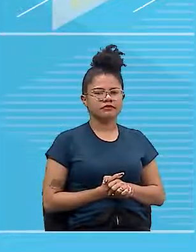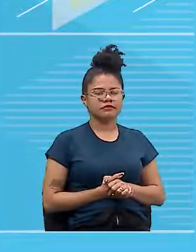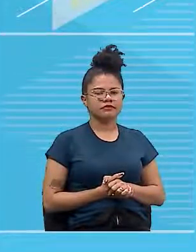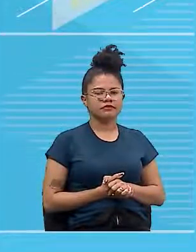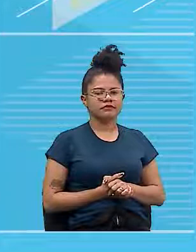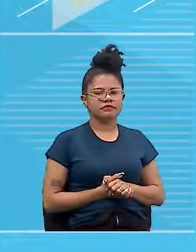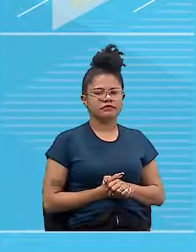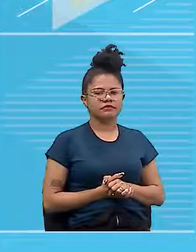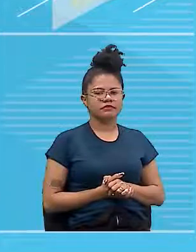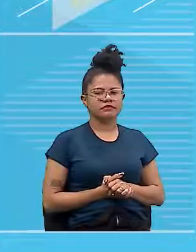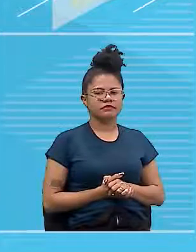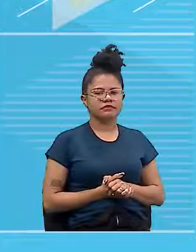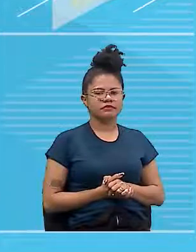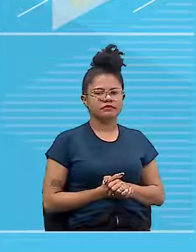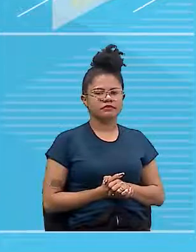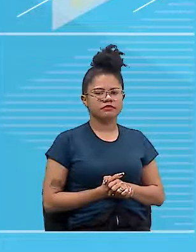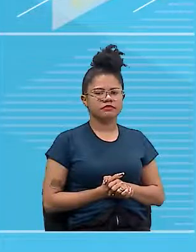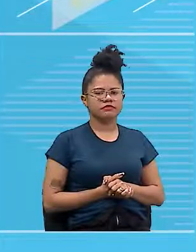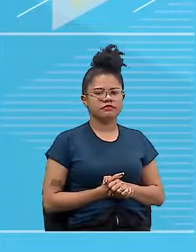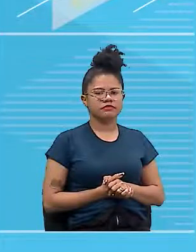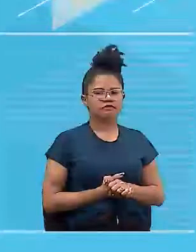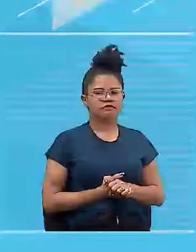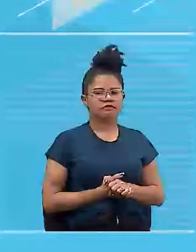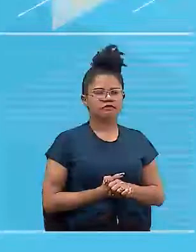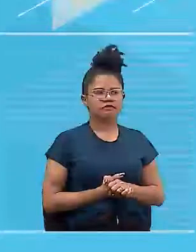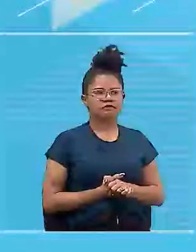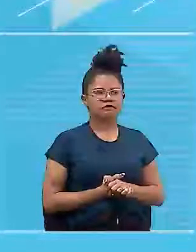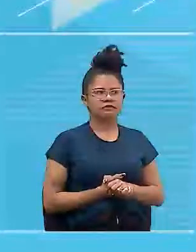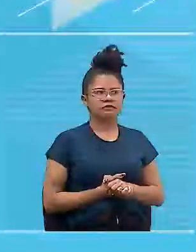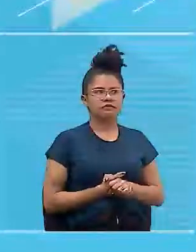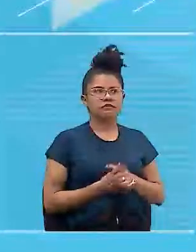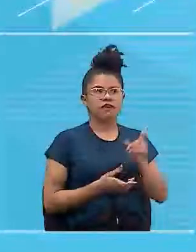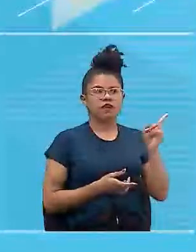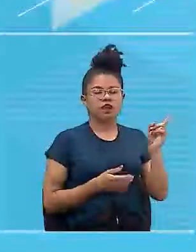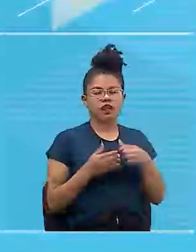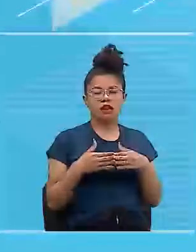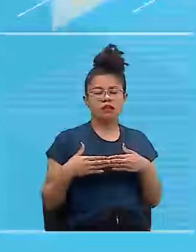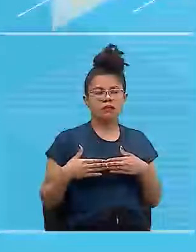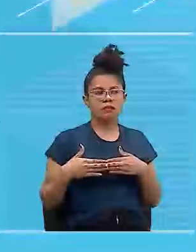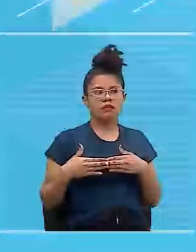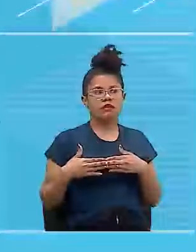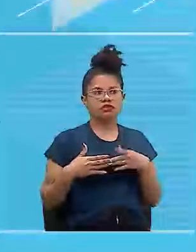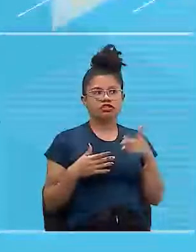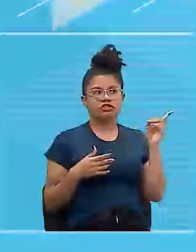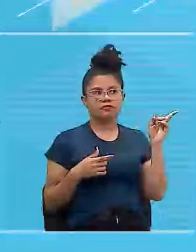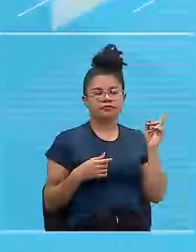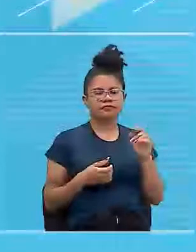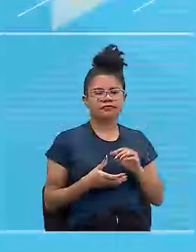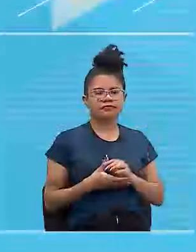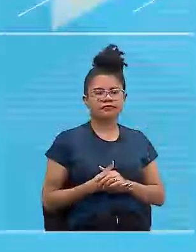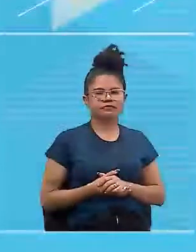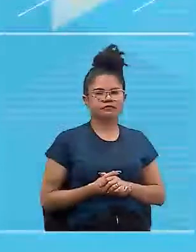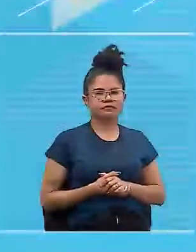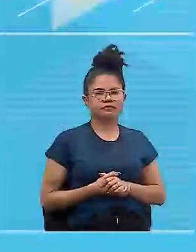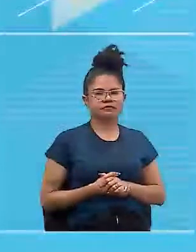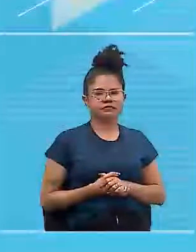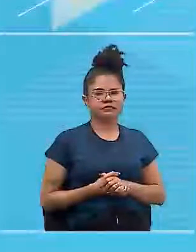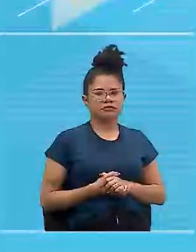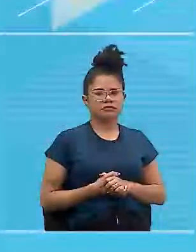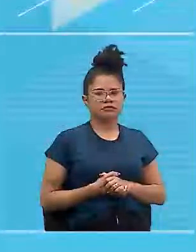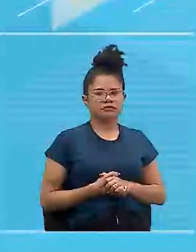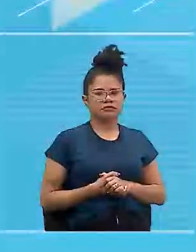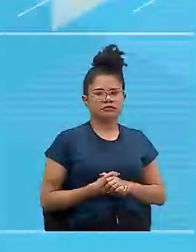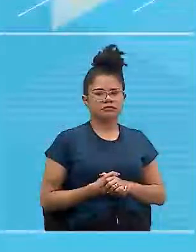E aí Oi ó ela pergunta quanto de energia ela me fornecer